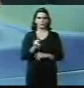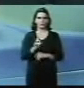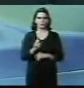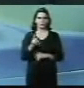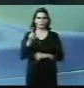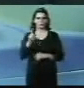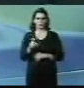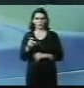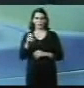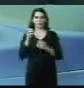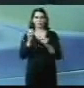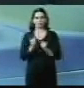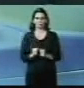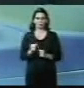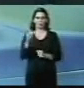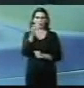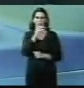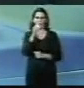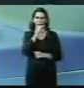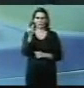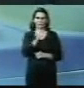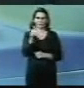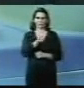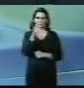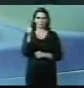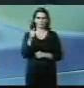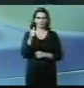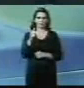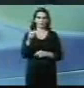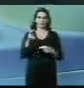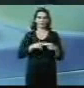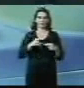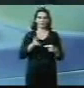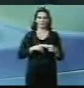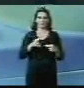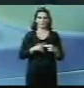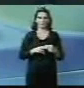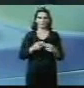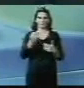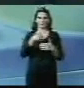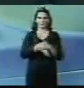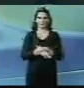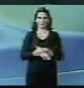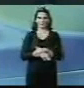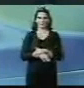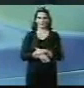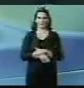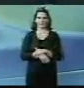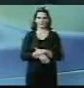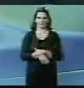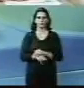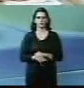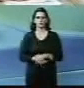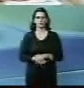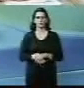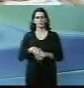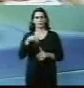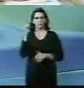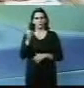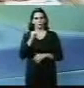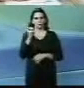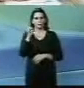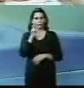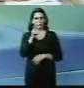agilizar muito o desempenho, pode melhorar muito o desempenho no carregamento de páginas. Bom, é importante